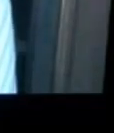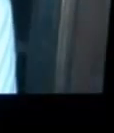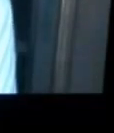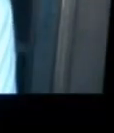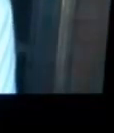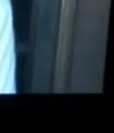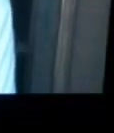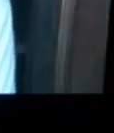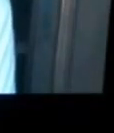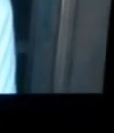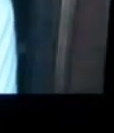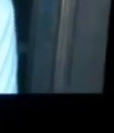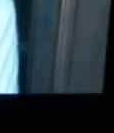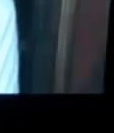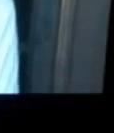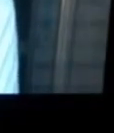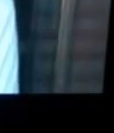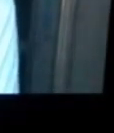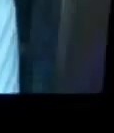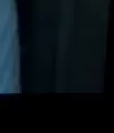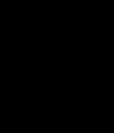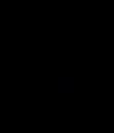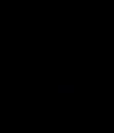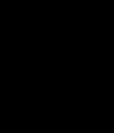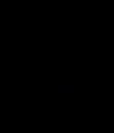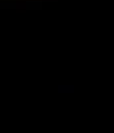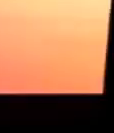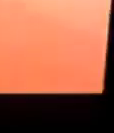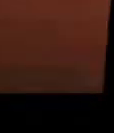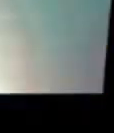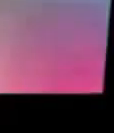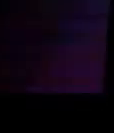de Forquilinha, Maracajá, Arananguá e Arroio do Silva.